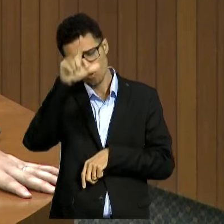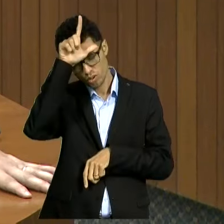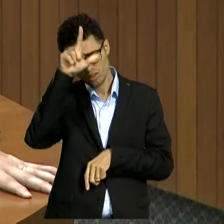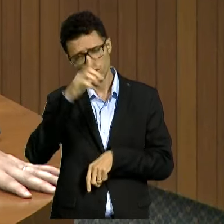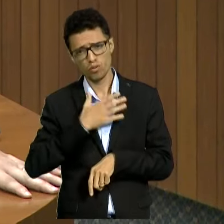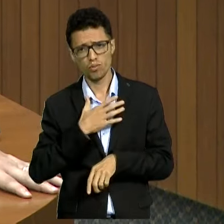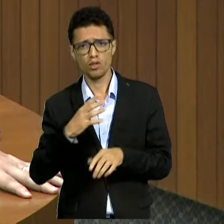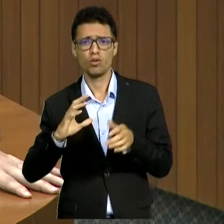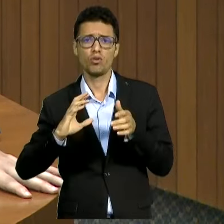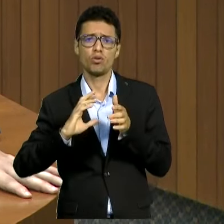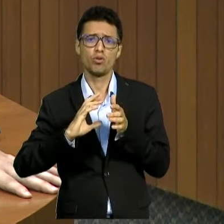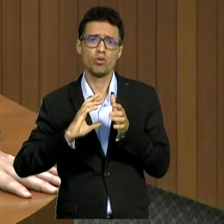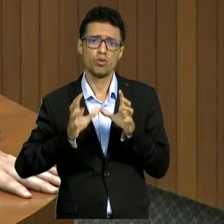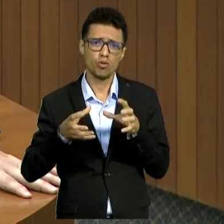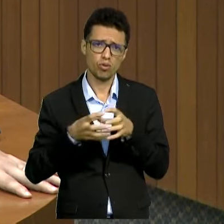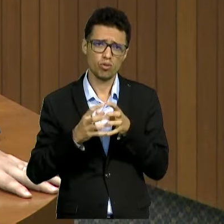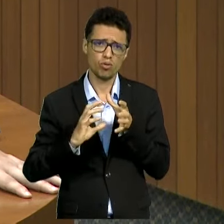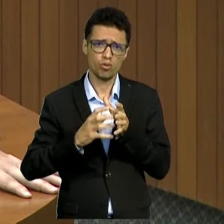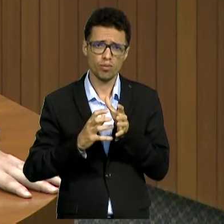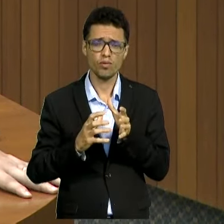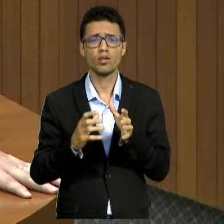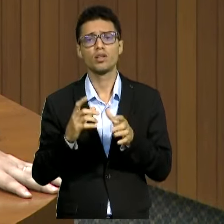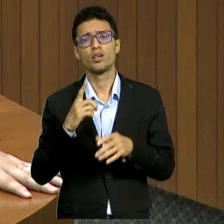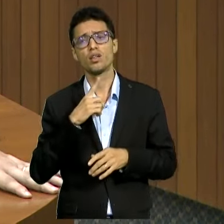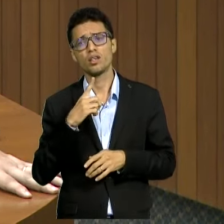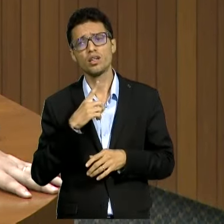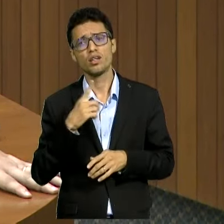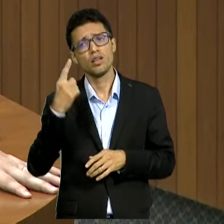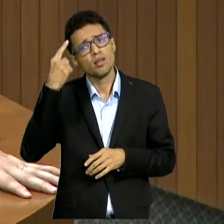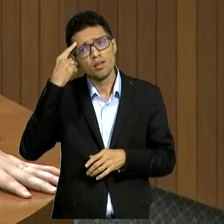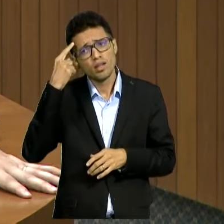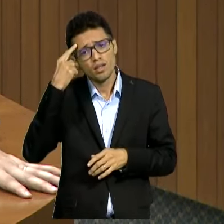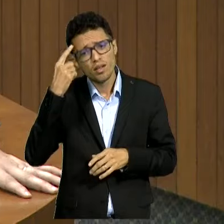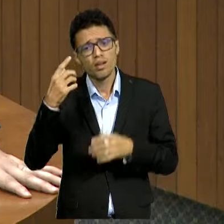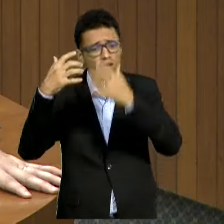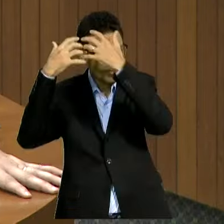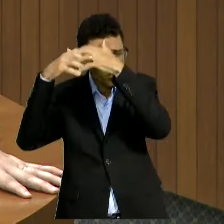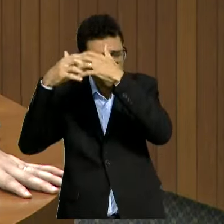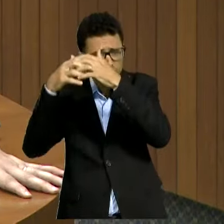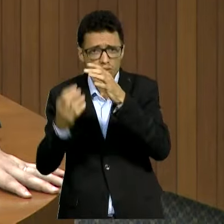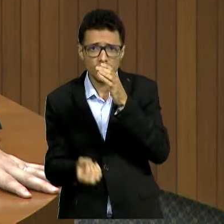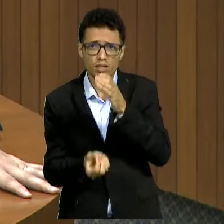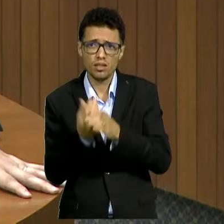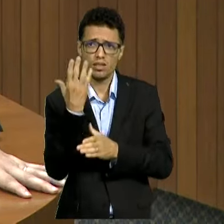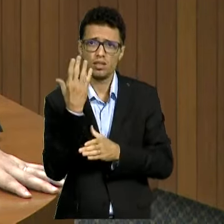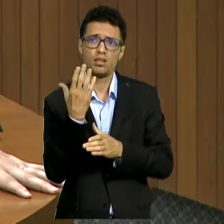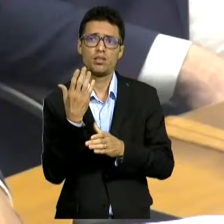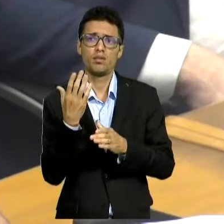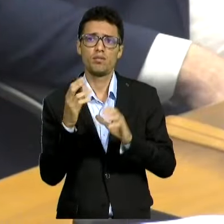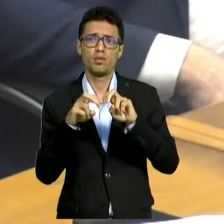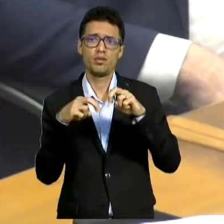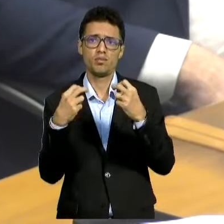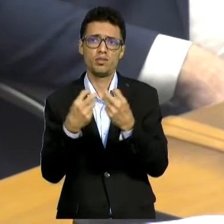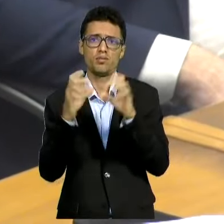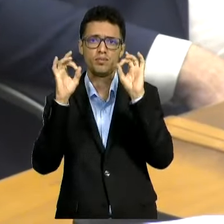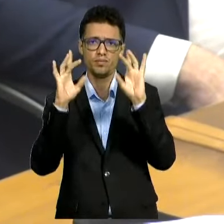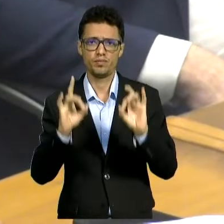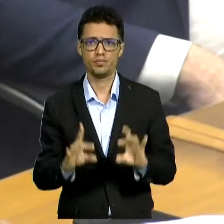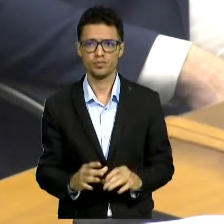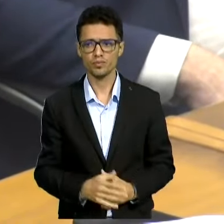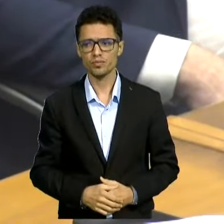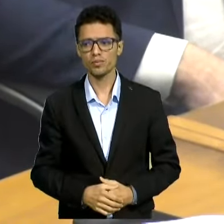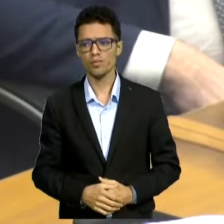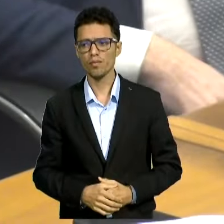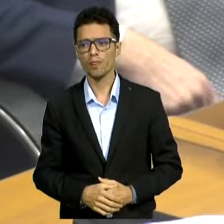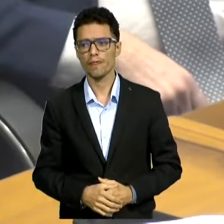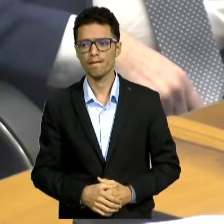do seu liderado, pela autorização da criação desta comissão. Deputado Carlos Lula, com a palavra. Deputado Rodrigo, depois me concedo também 2 minutos,